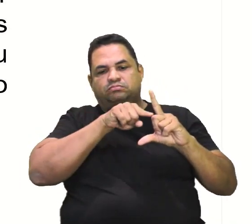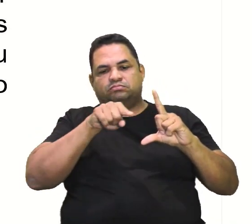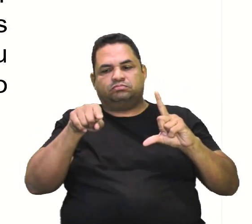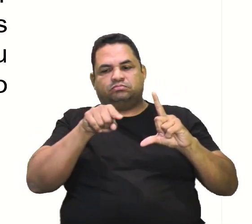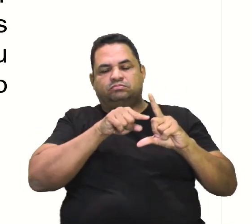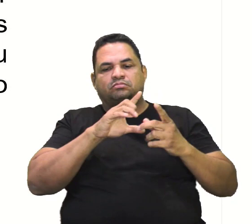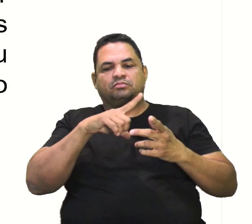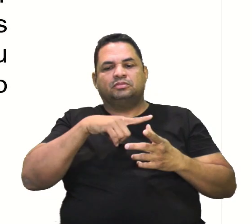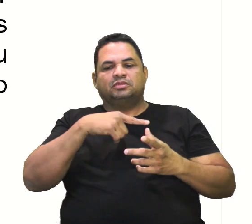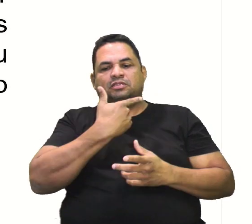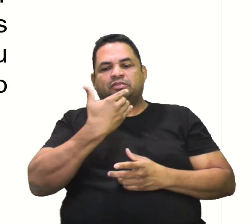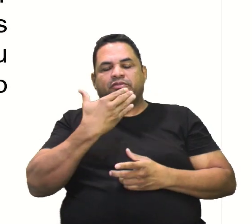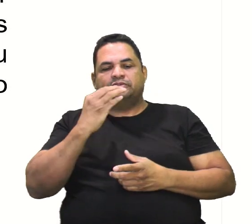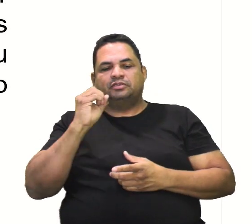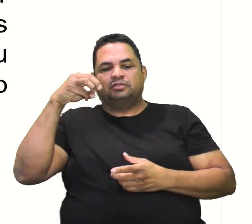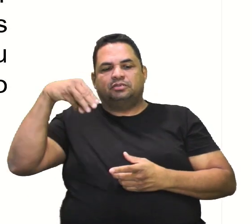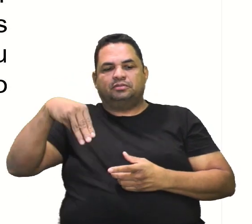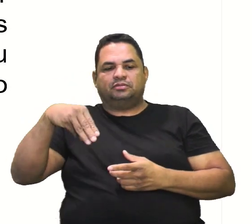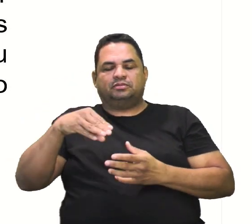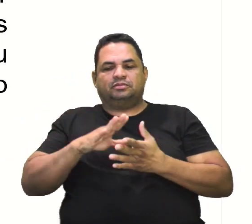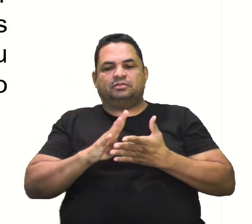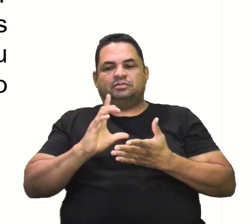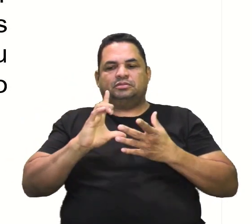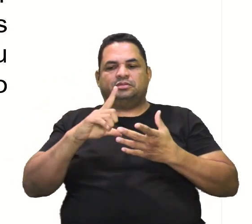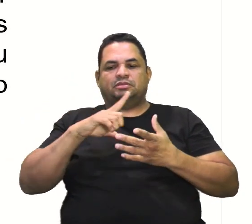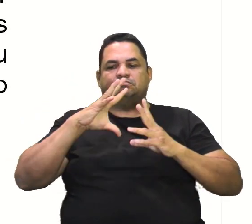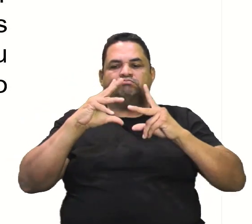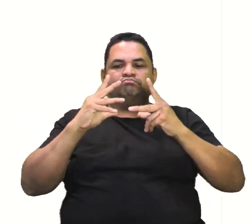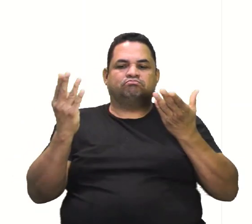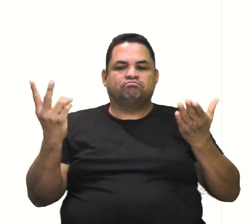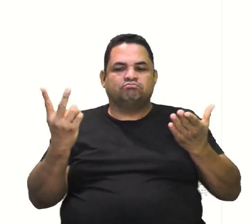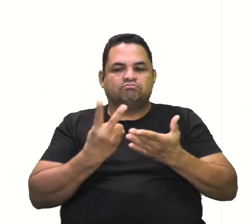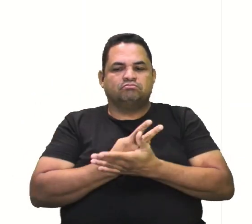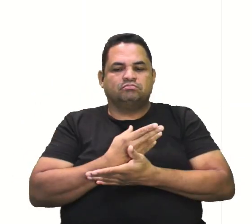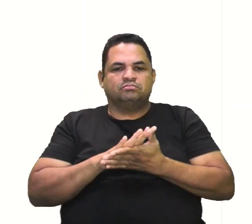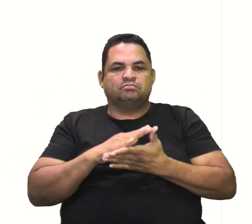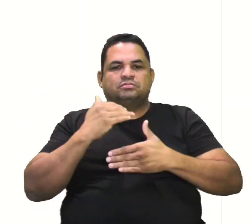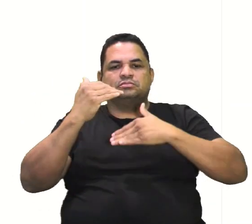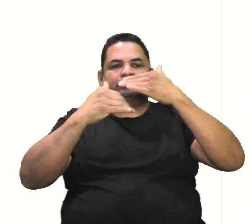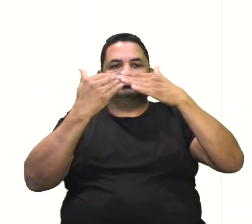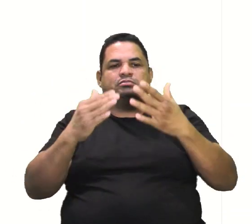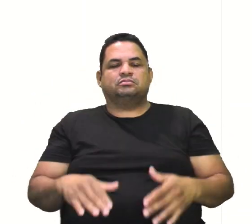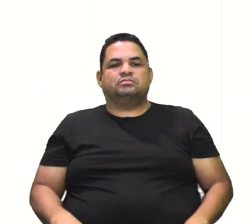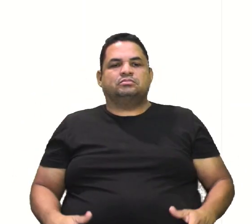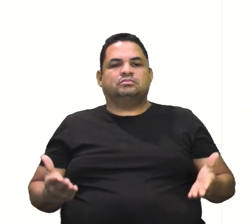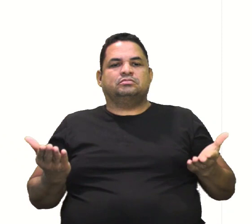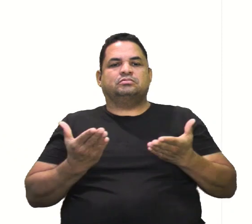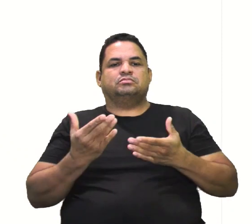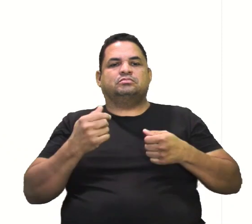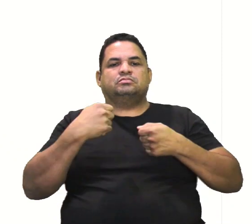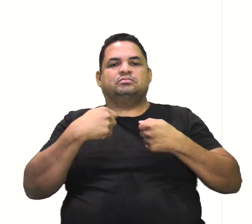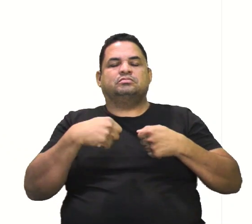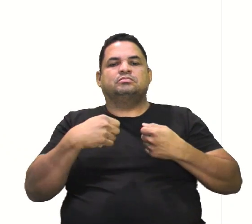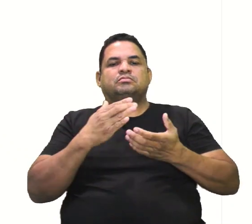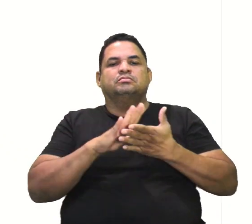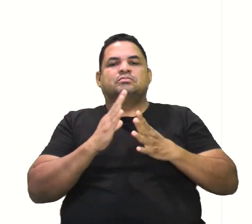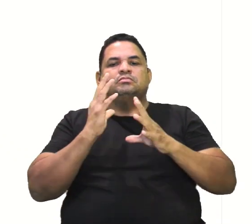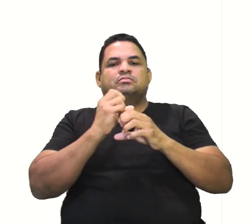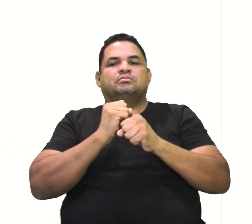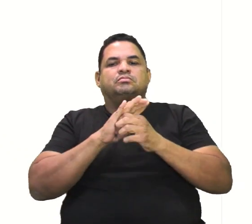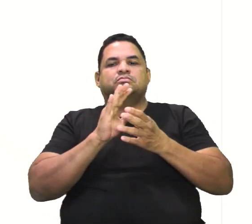de 20 metros. Então tem toda uma situação a ser desenrolada aqui. Vamos ver. Agora ele